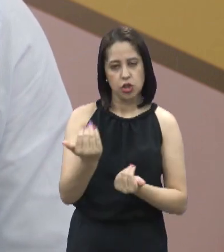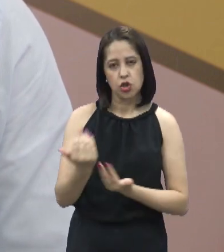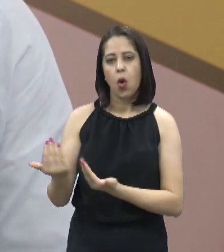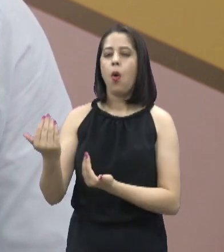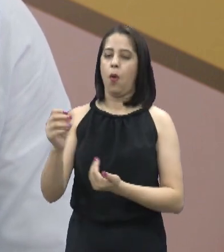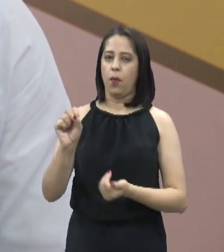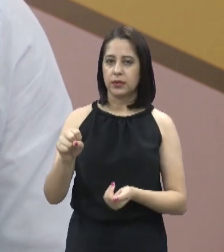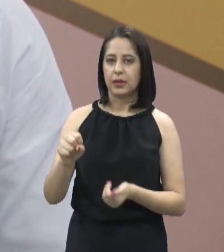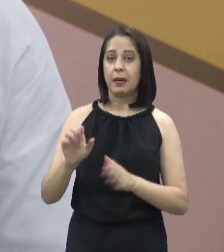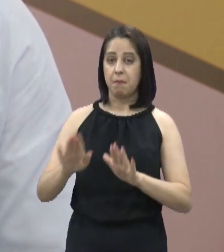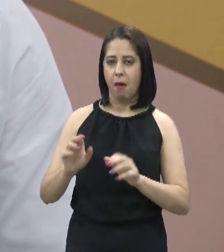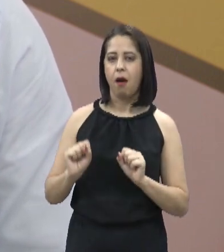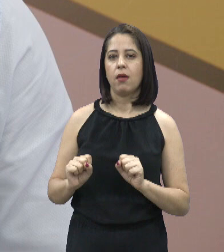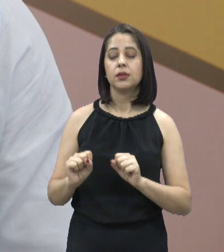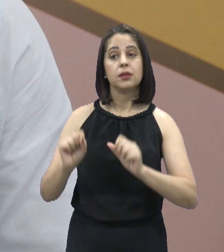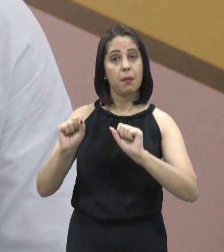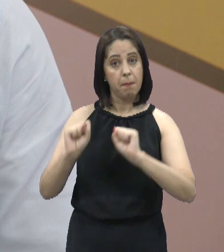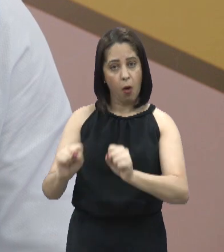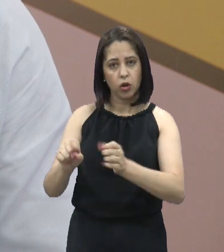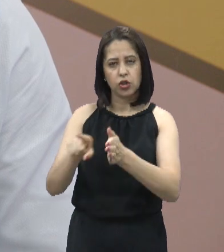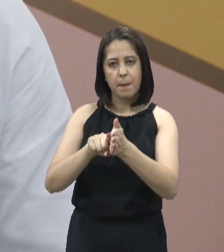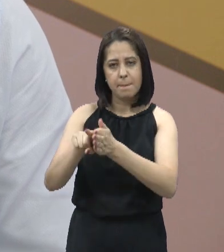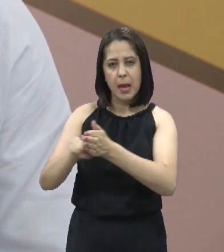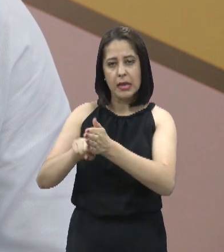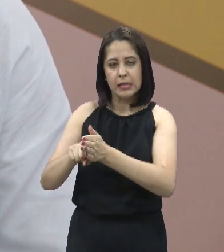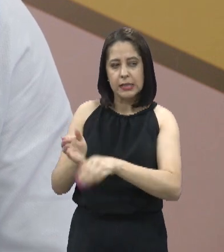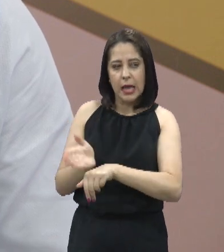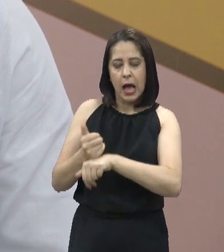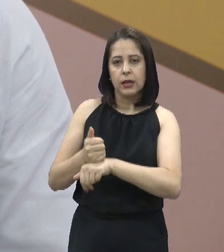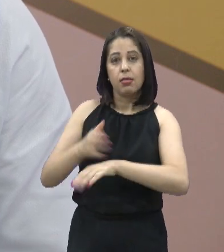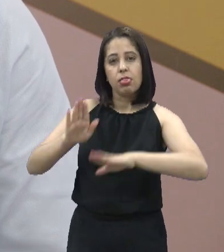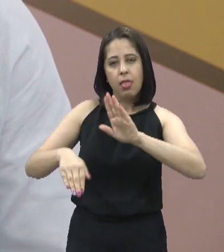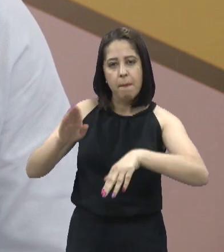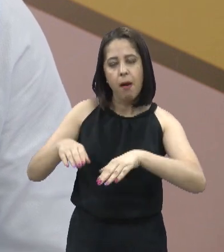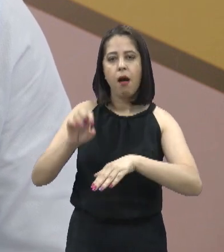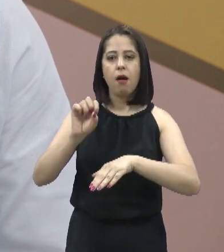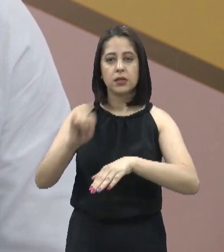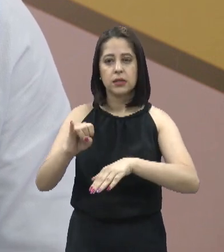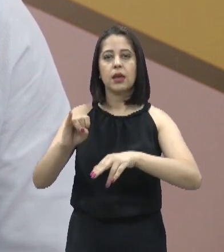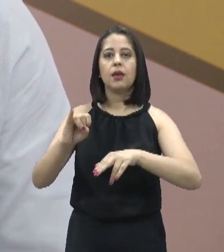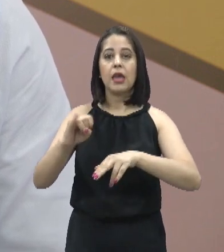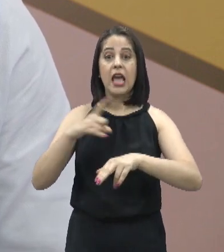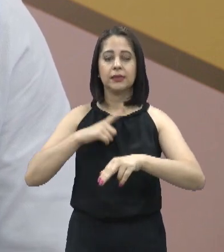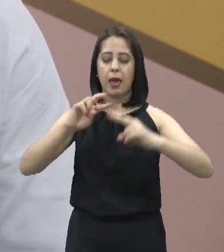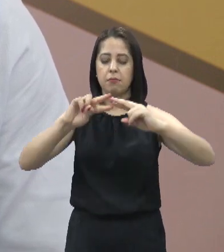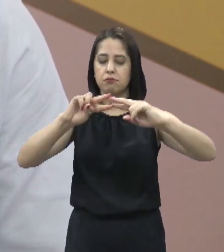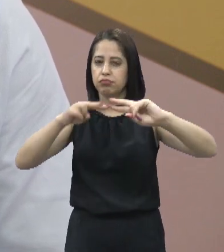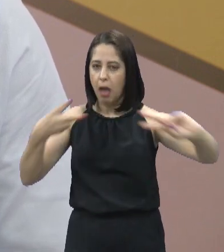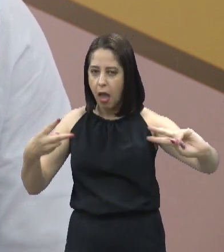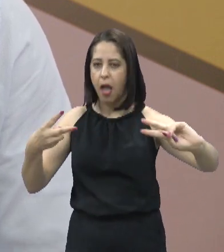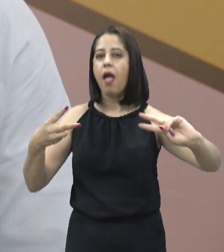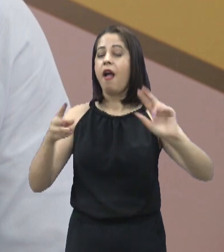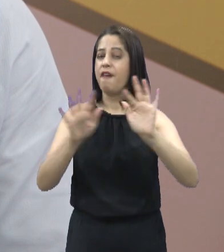a gente pode começar um rastreio antes, dependendo do histórico familiar, caso a mulher tenha muitos casos na